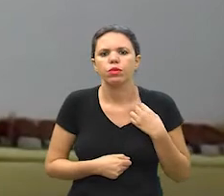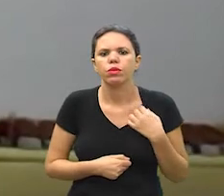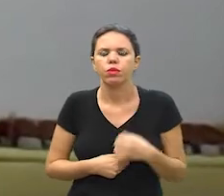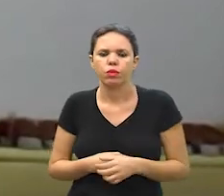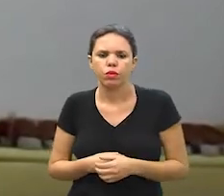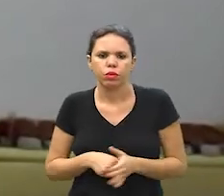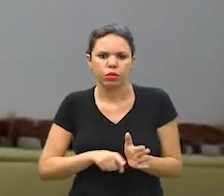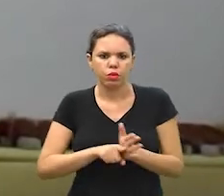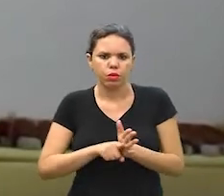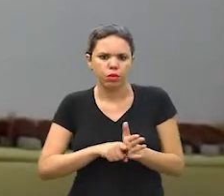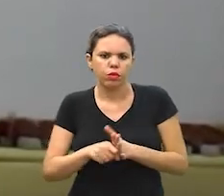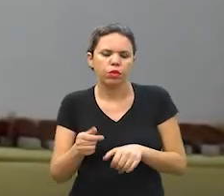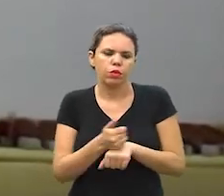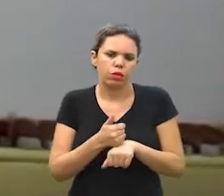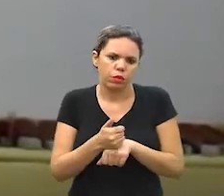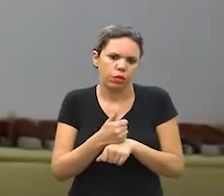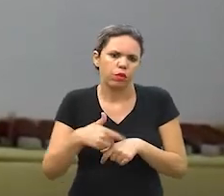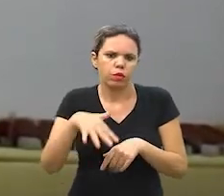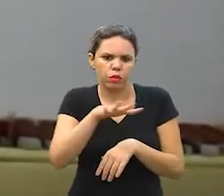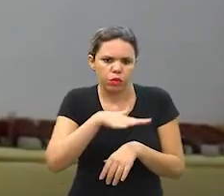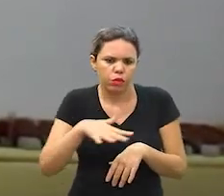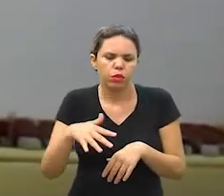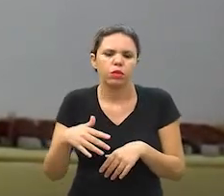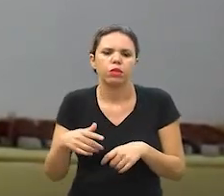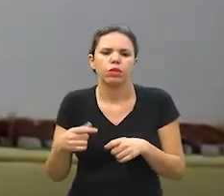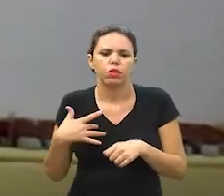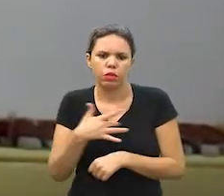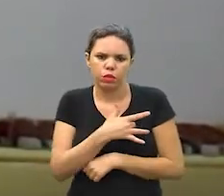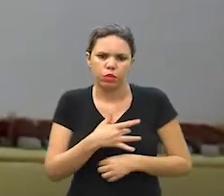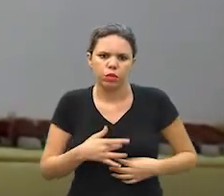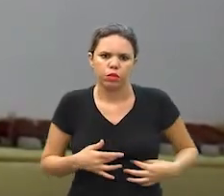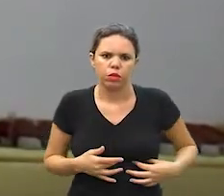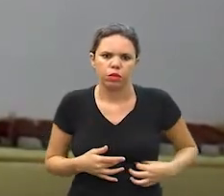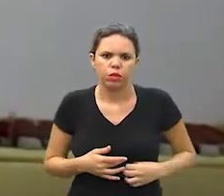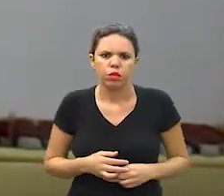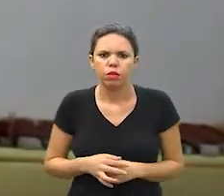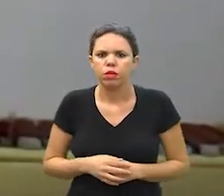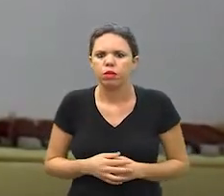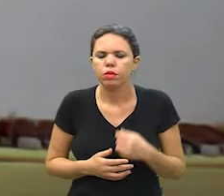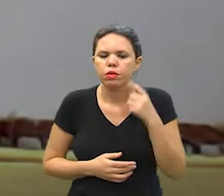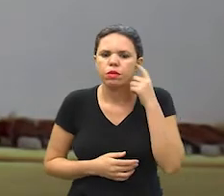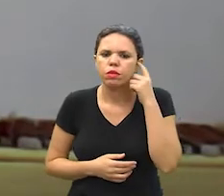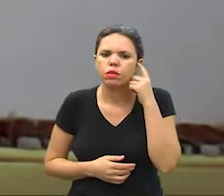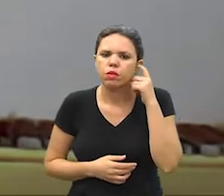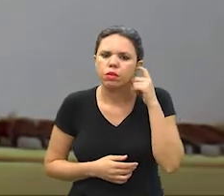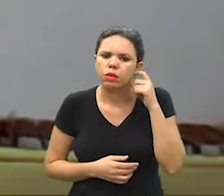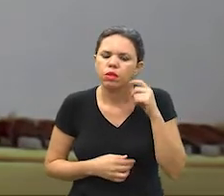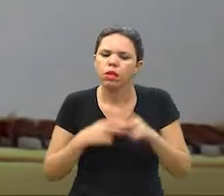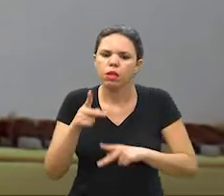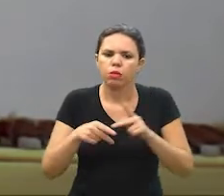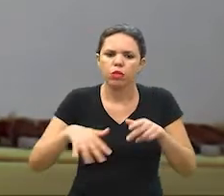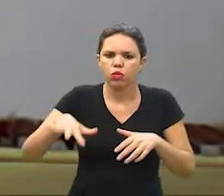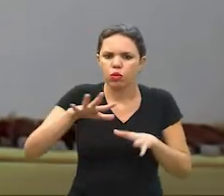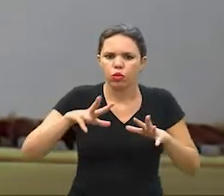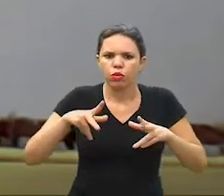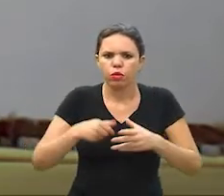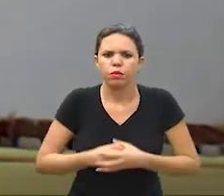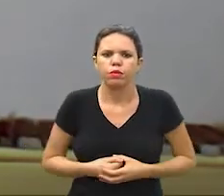os especialistas em saúde, escutando aí a população como um